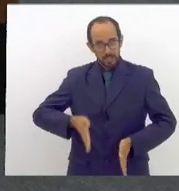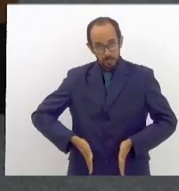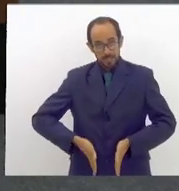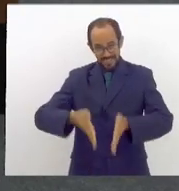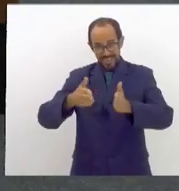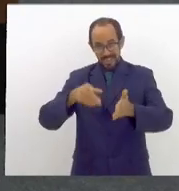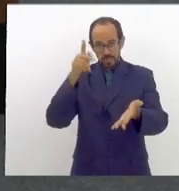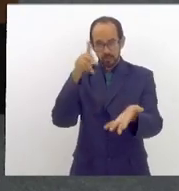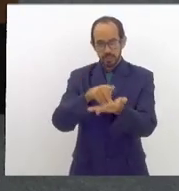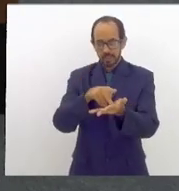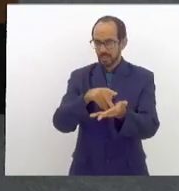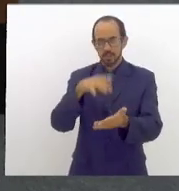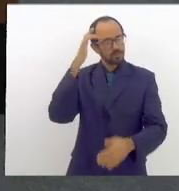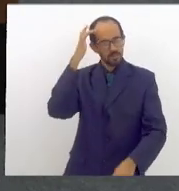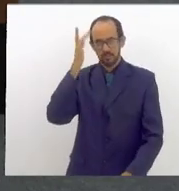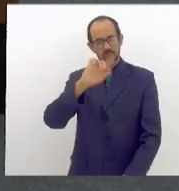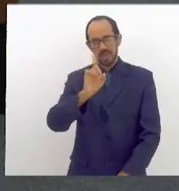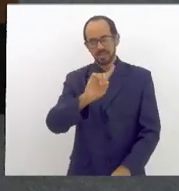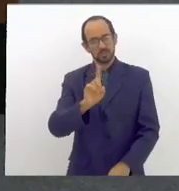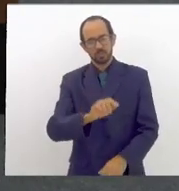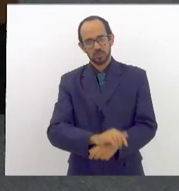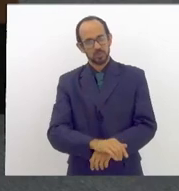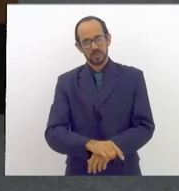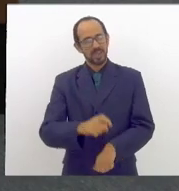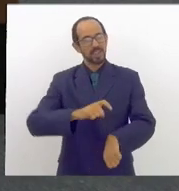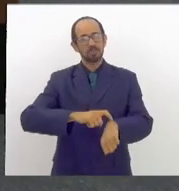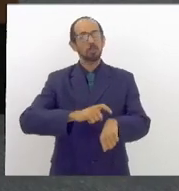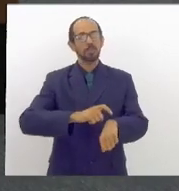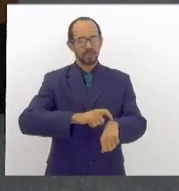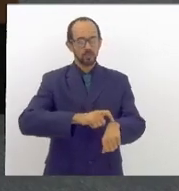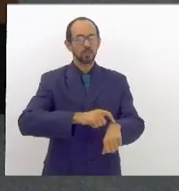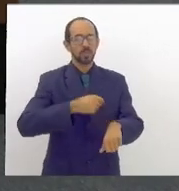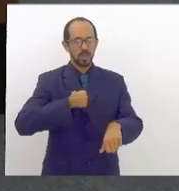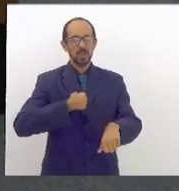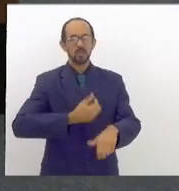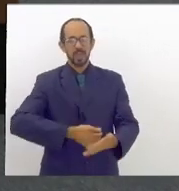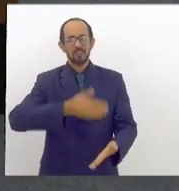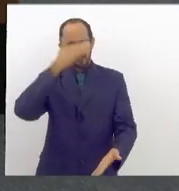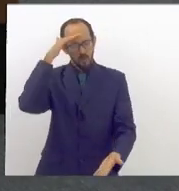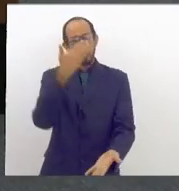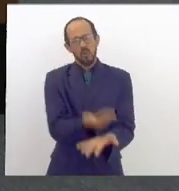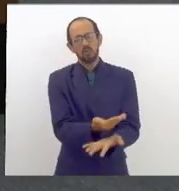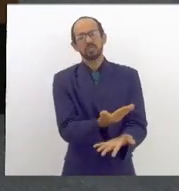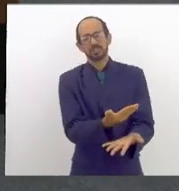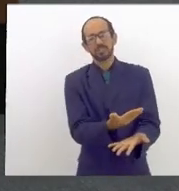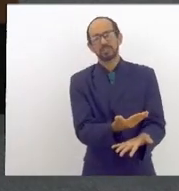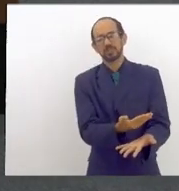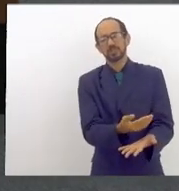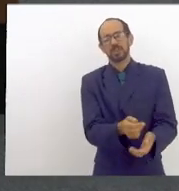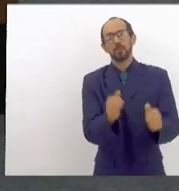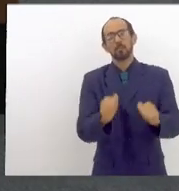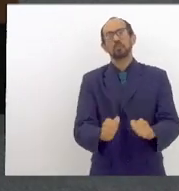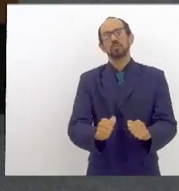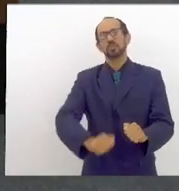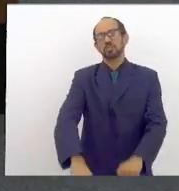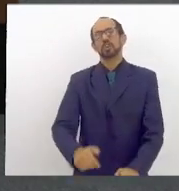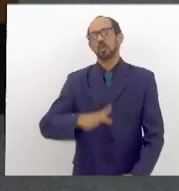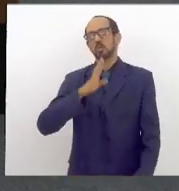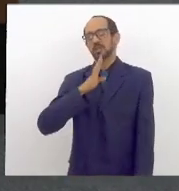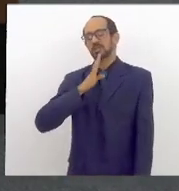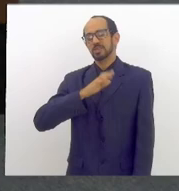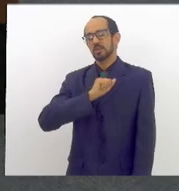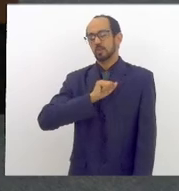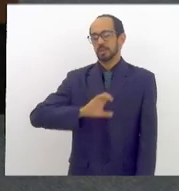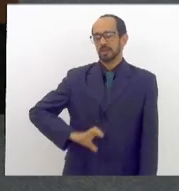quer fácil e naquele momento eu já tinha convicção porque eu já podia conhecer um pouco não do presidente André Siciliano